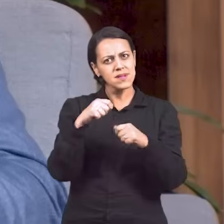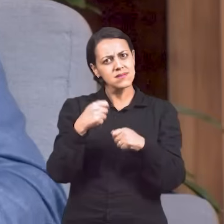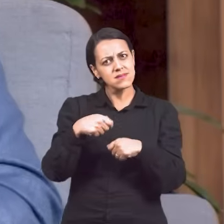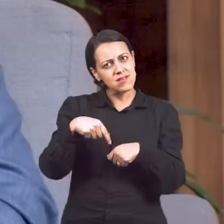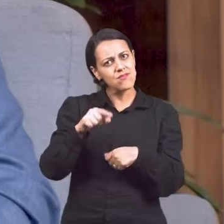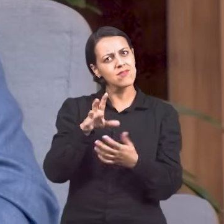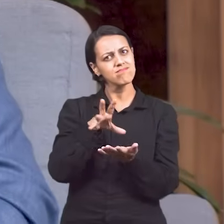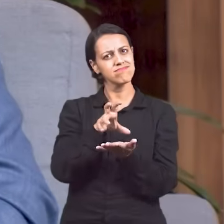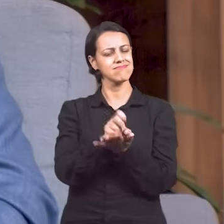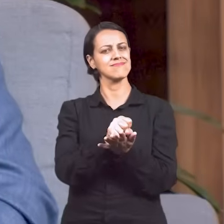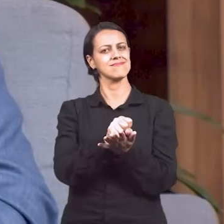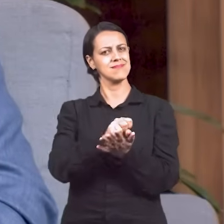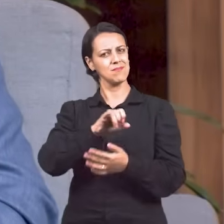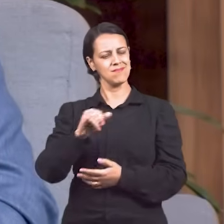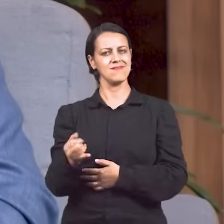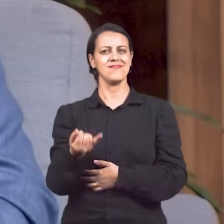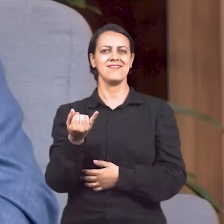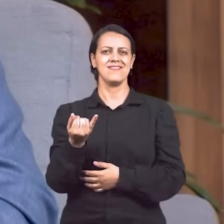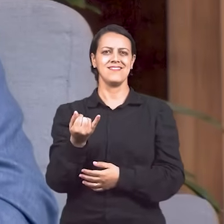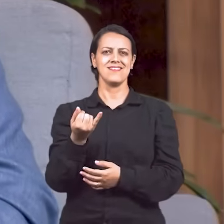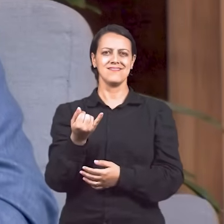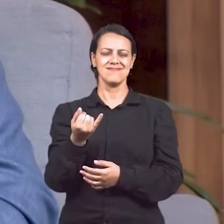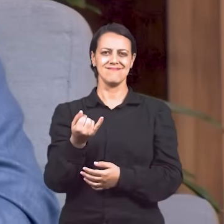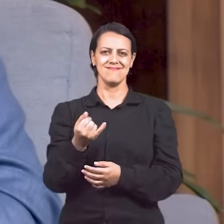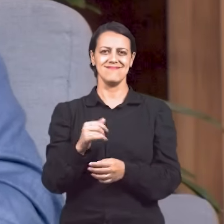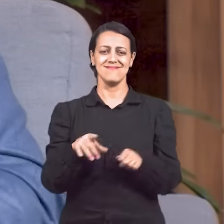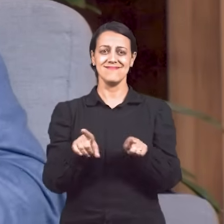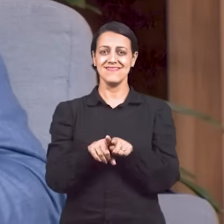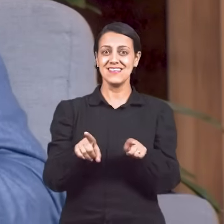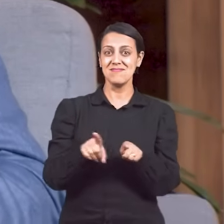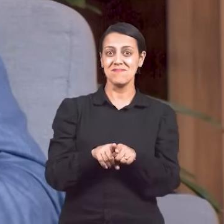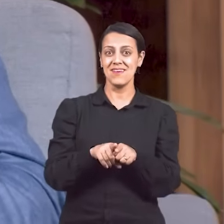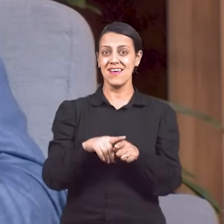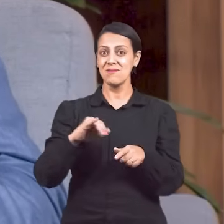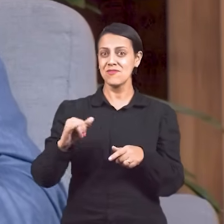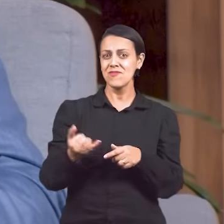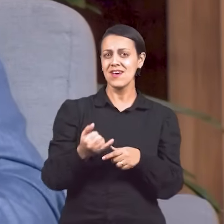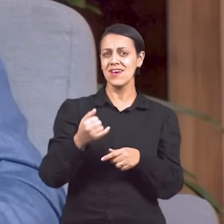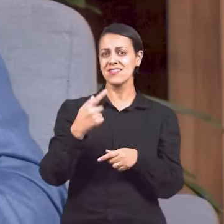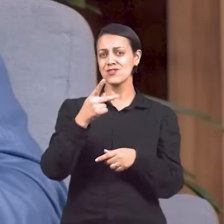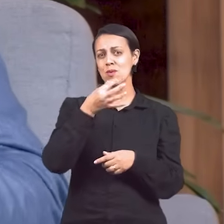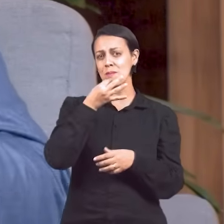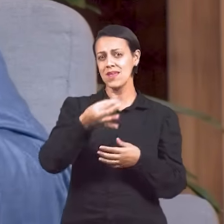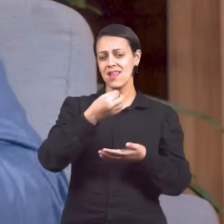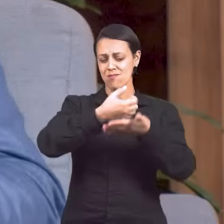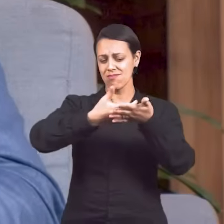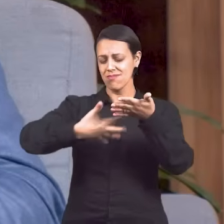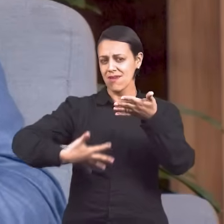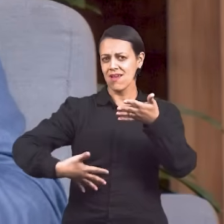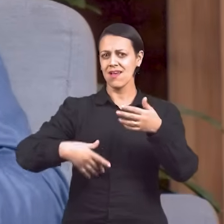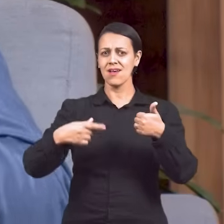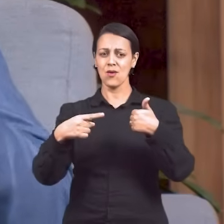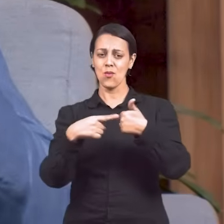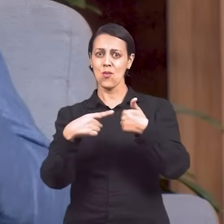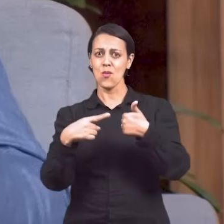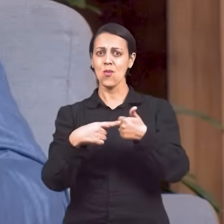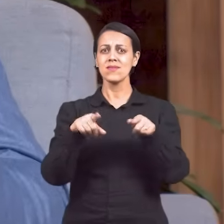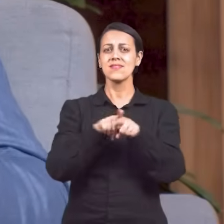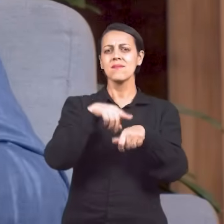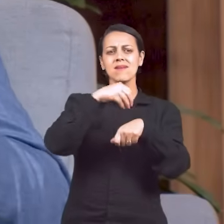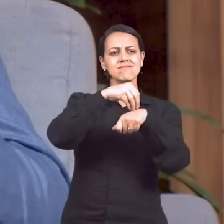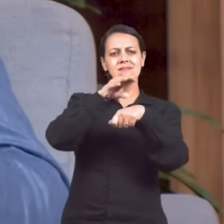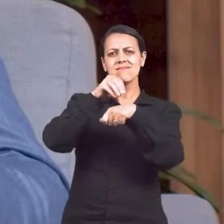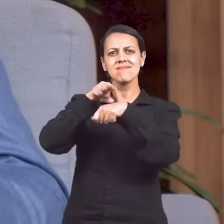se inscrever. Se inscreva no canal e deixe aqui também o seu comentário, curte esse programa, compartilhe com